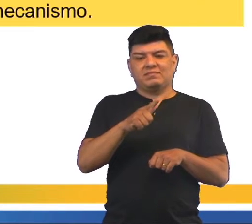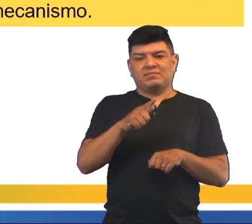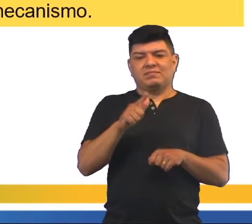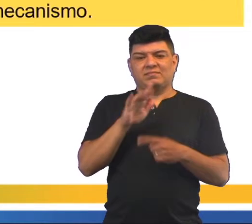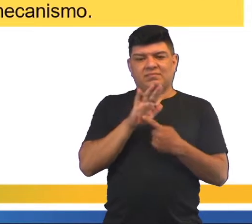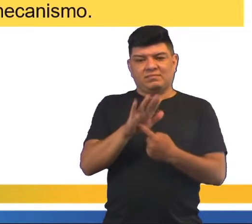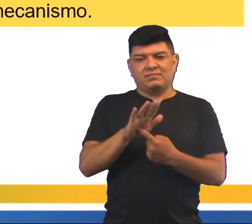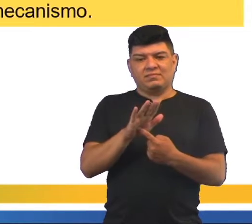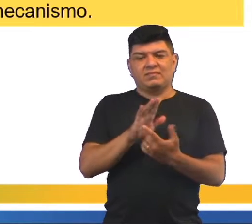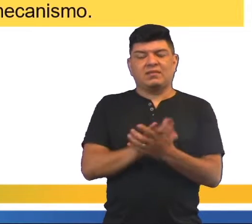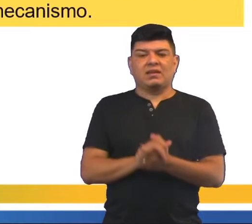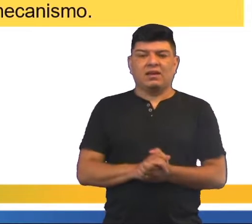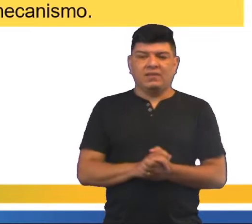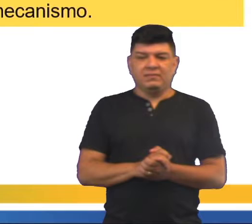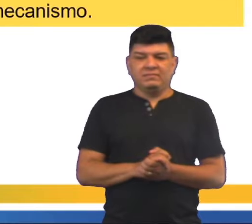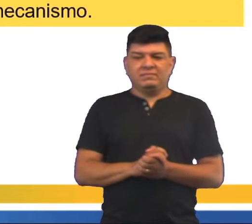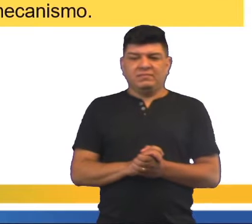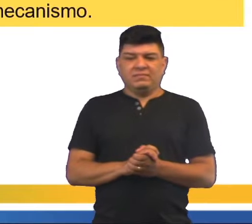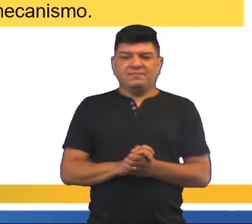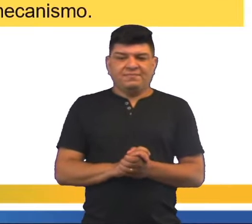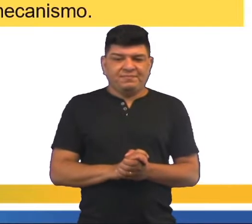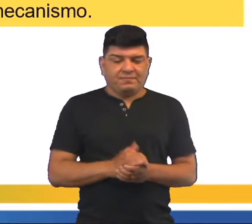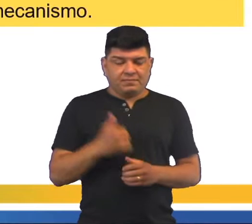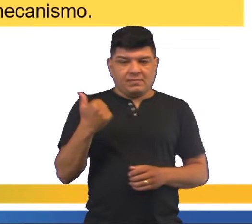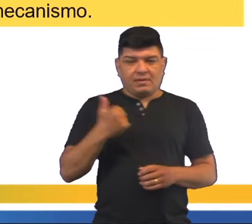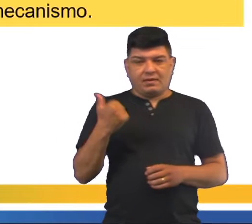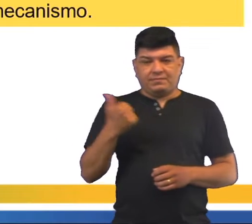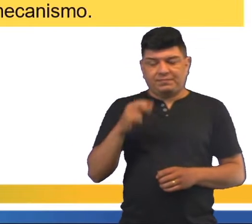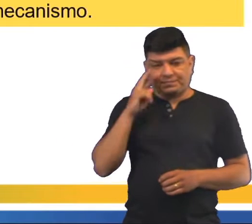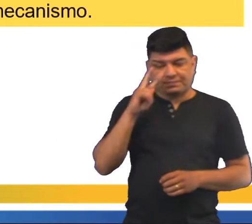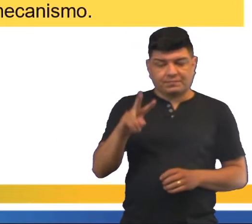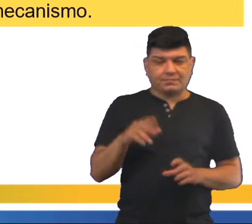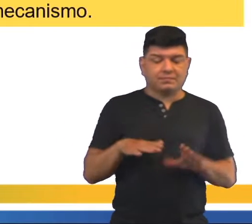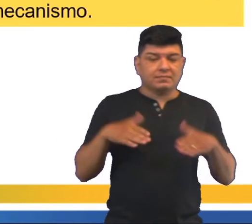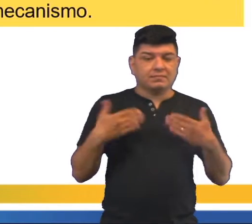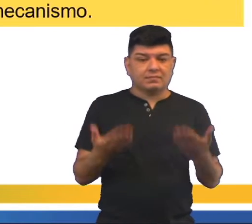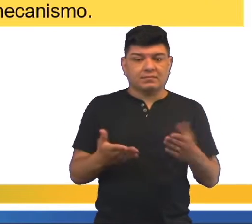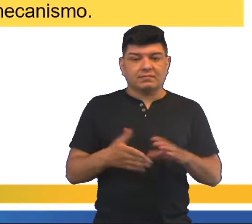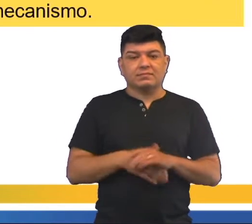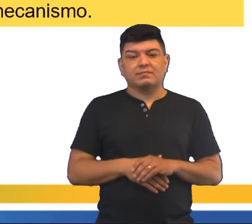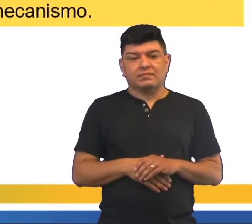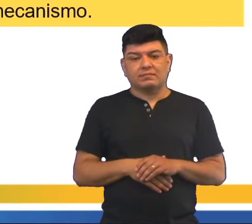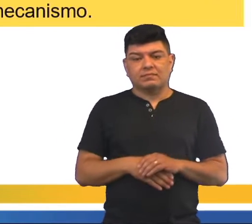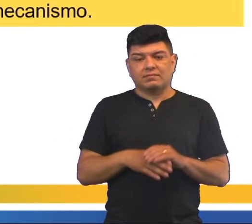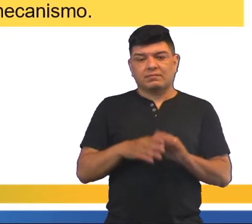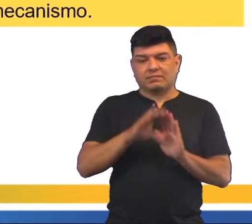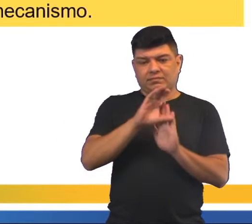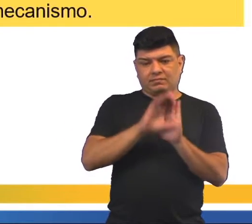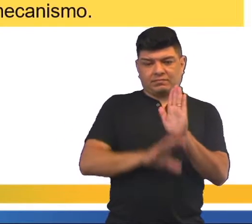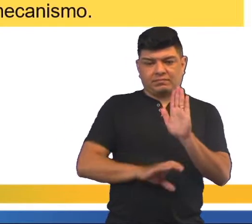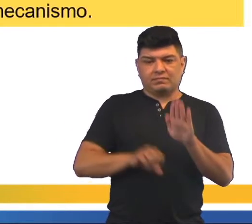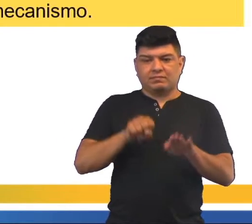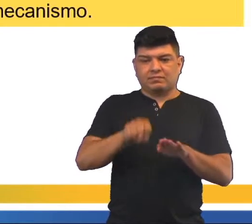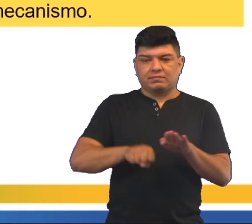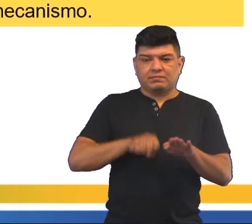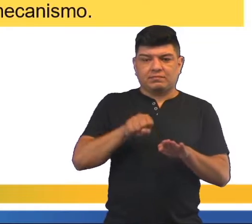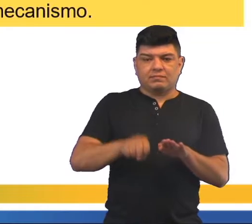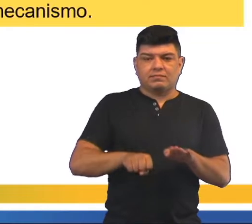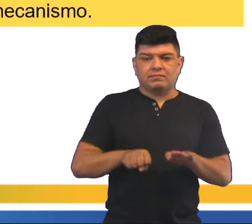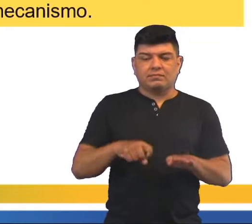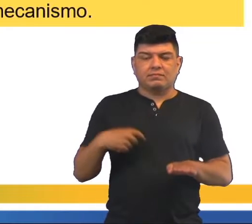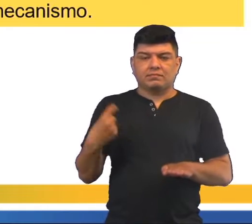máquinas que estão ilustrados aí para vocês mas primeiramente Vamos ver aí qual seria né o conceito de máquina